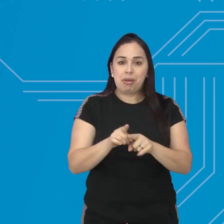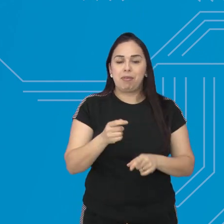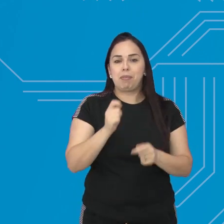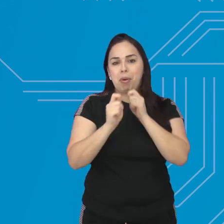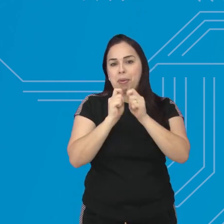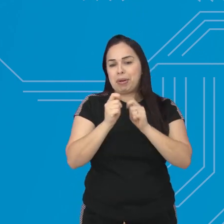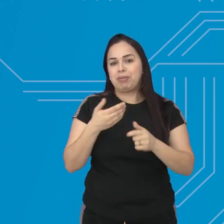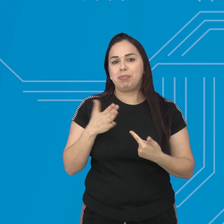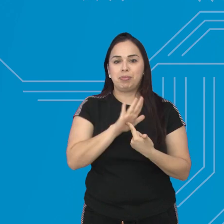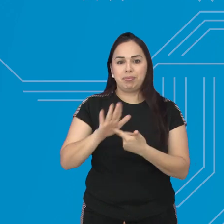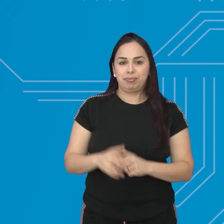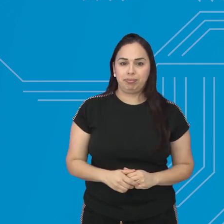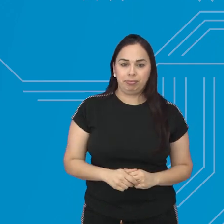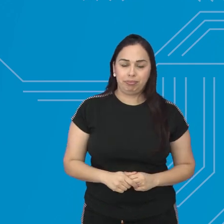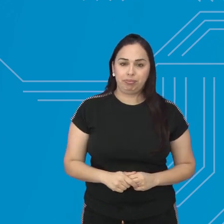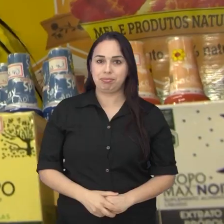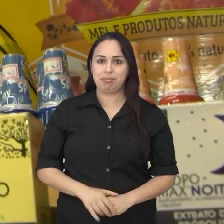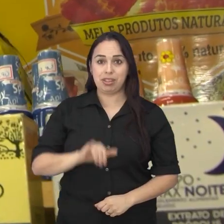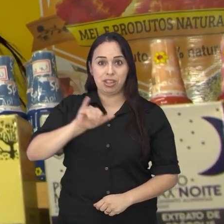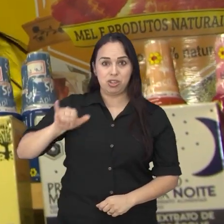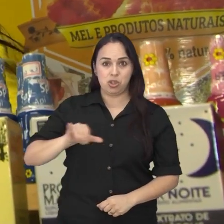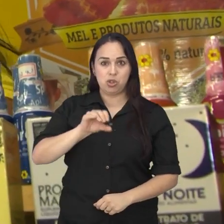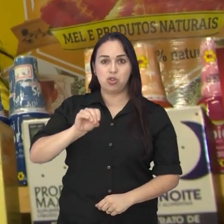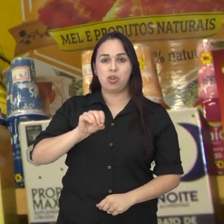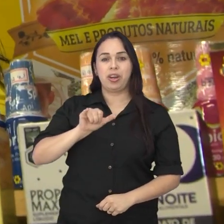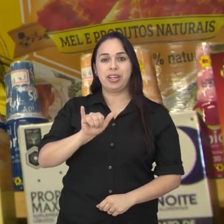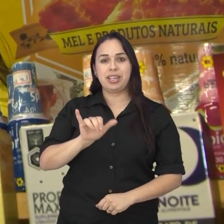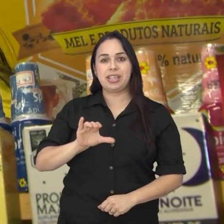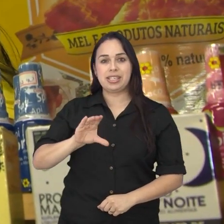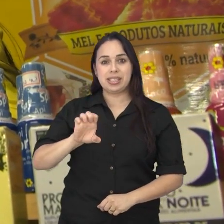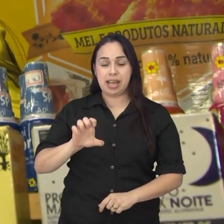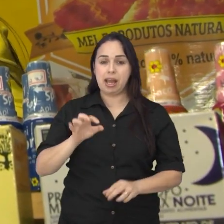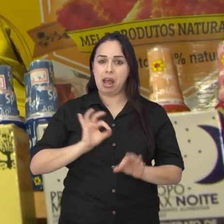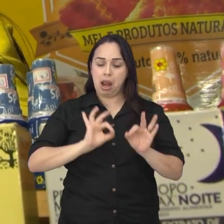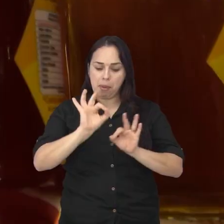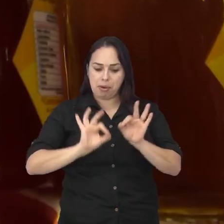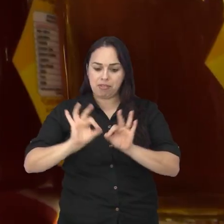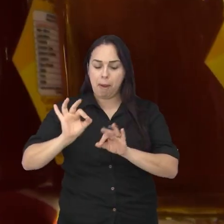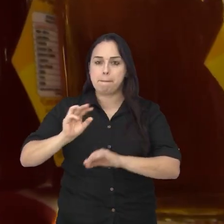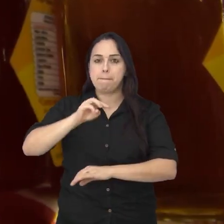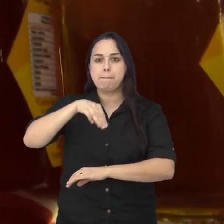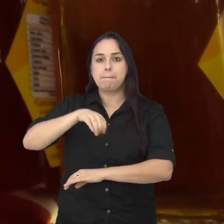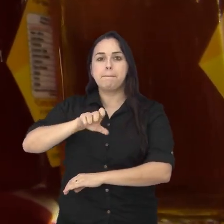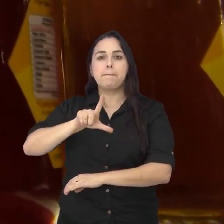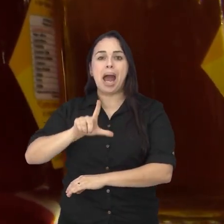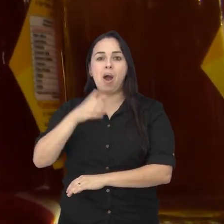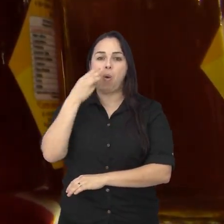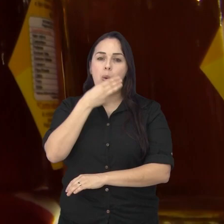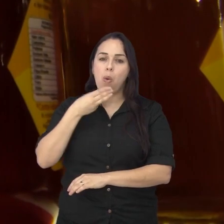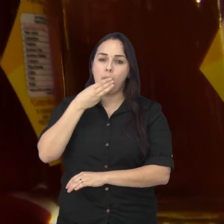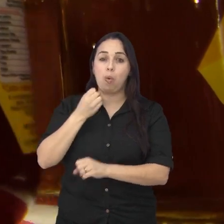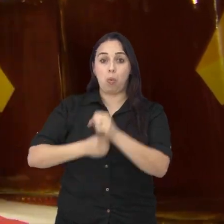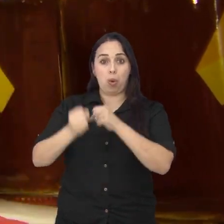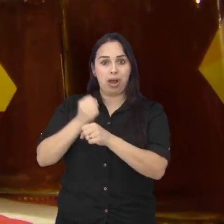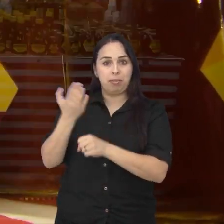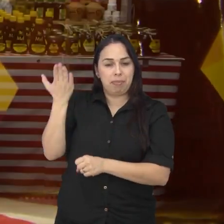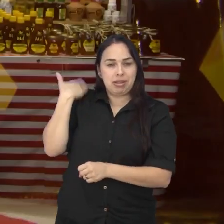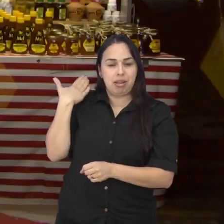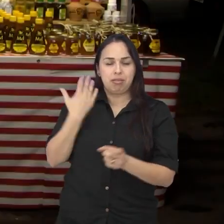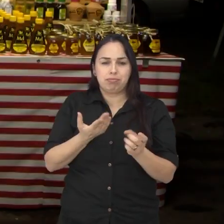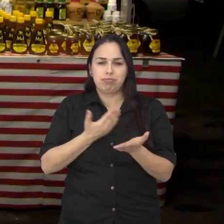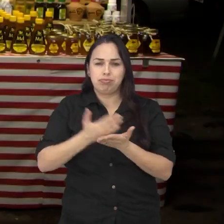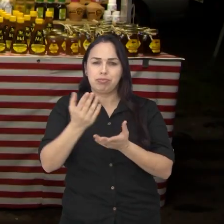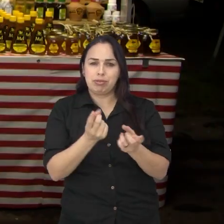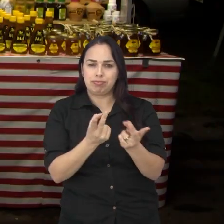a gente te mostra na reportagem. A Joyce trabalha com produção de mel há 4 anos. E desde o ano passado,